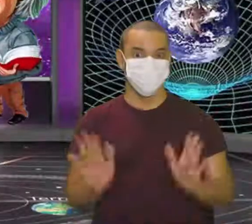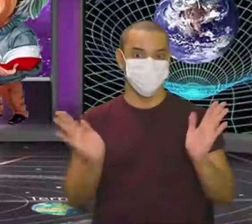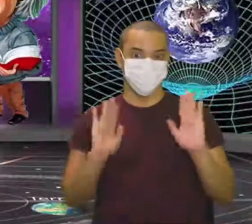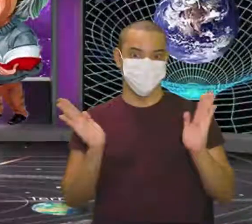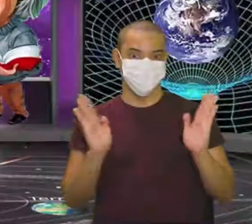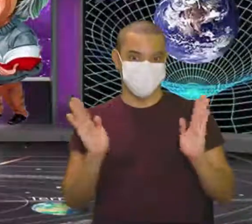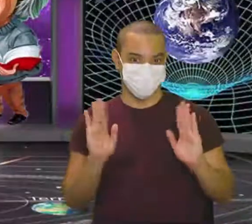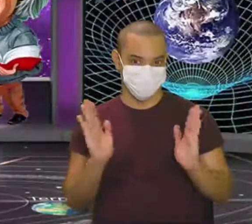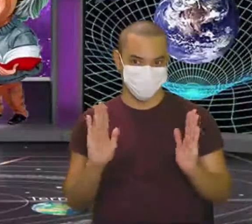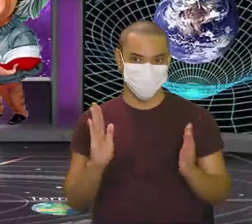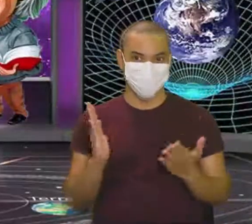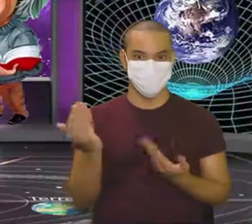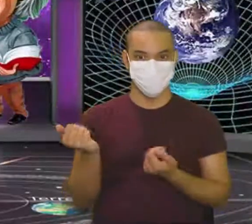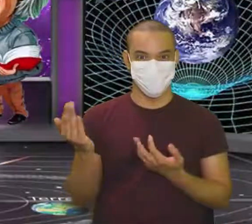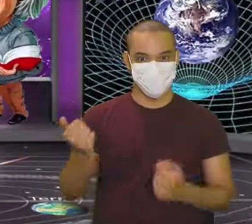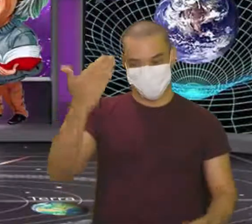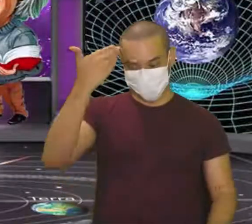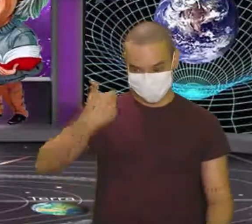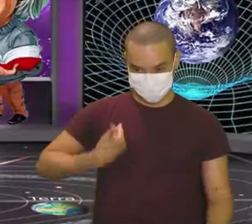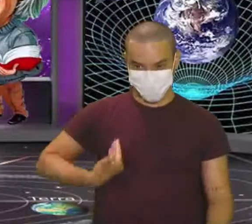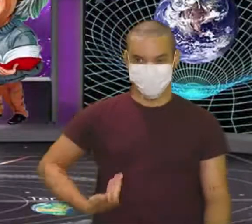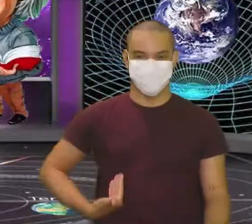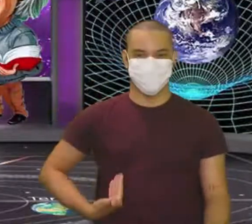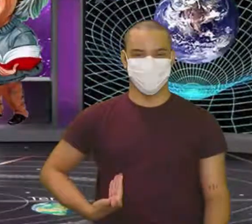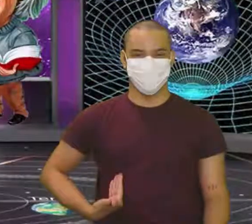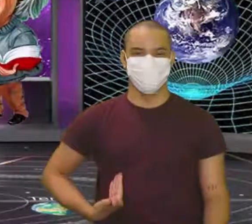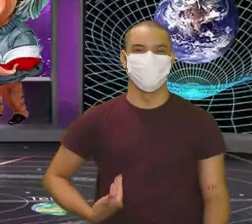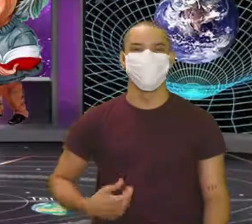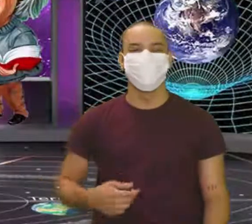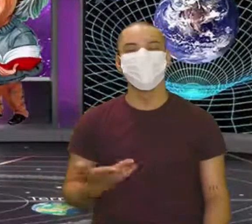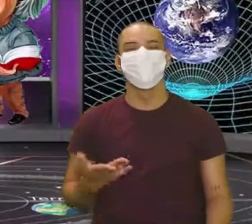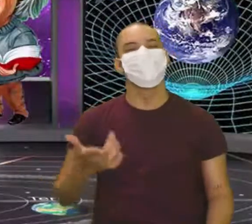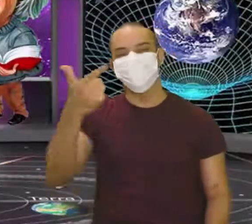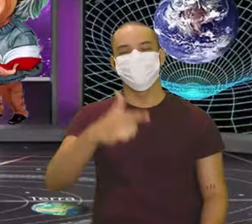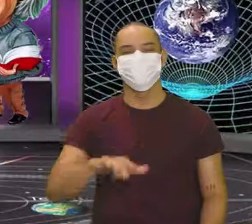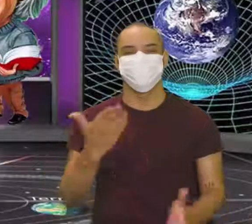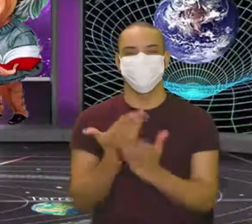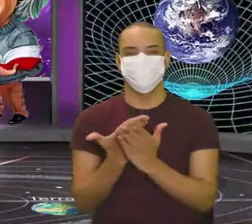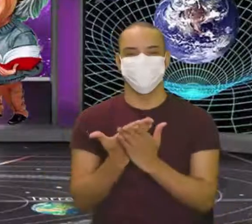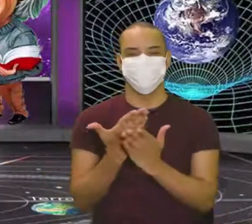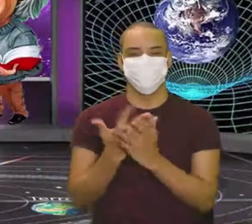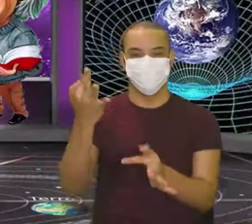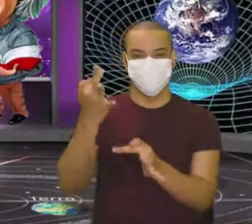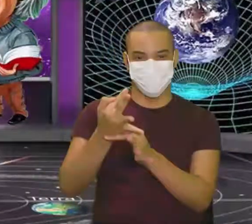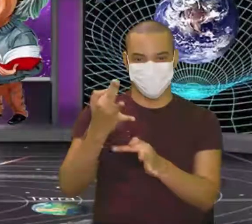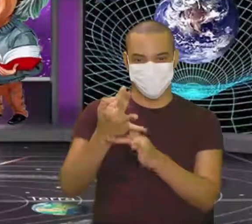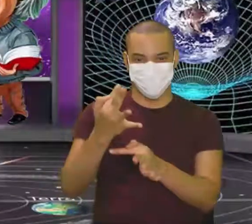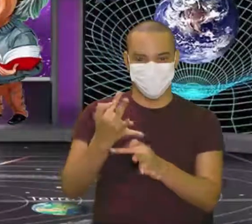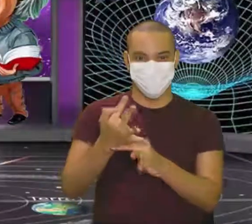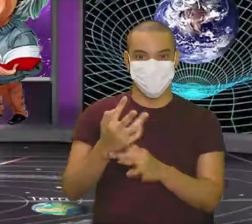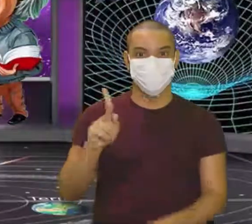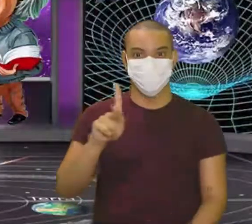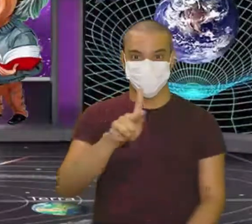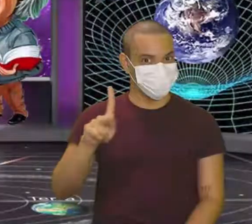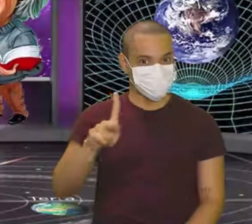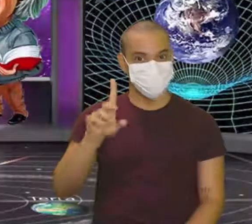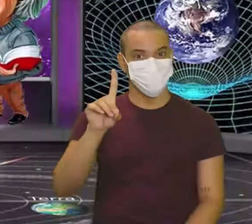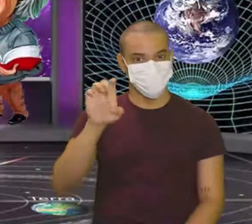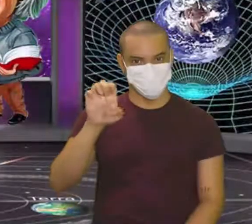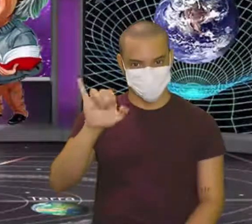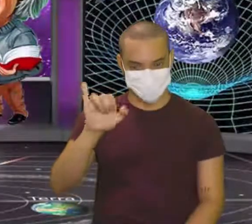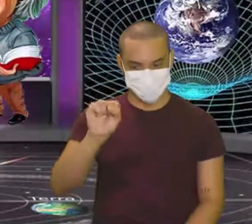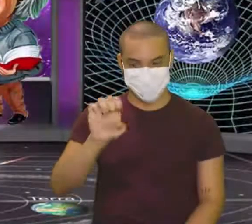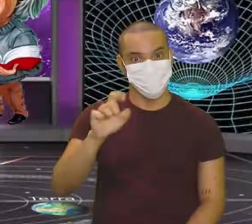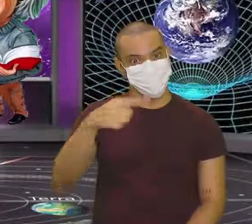Hello, jovem, it's me. Estou aqui para mais uma aula de física com vocês, professora Deise, como vocês já